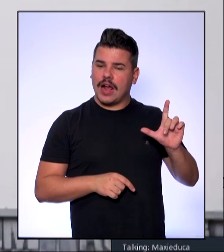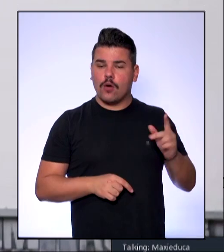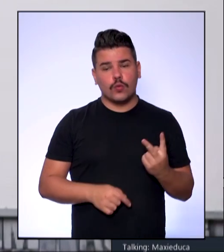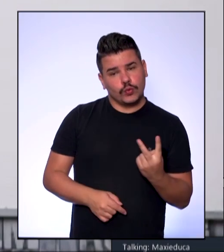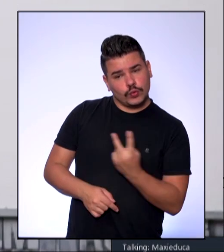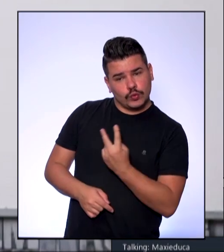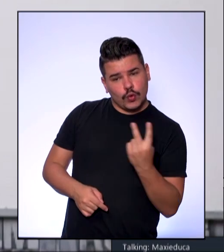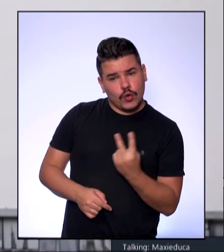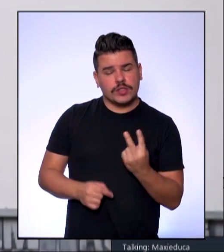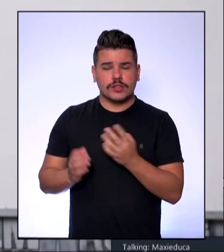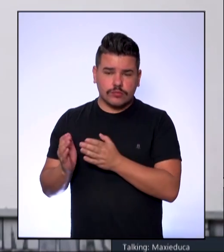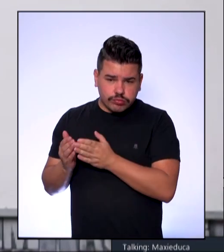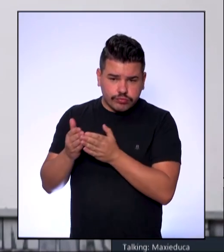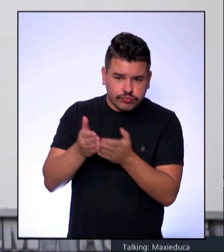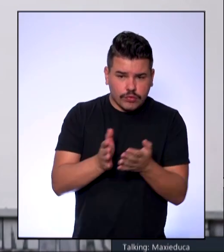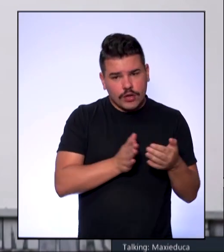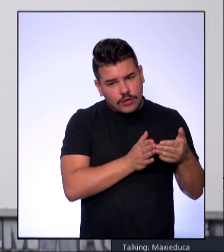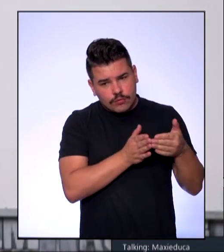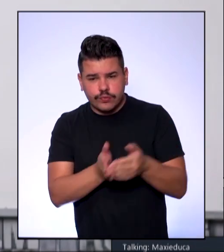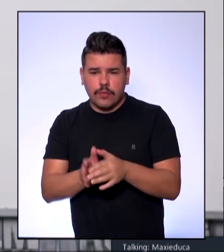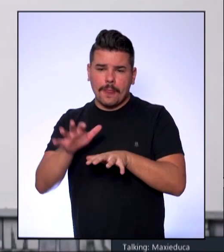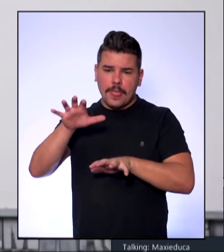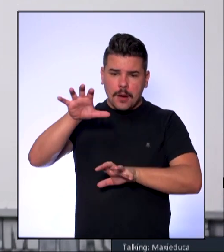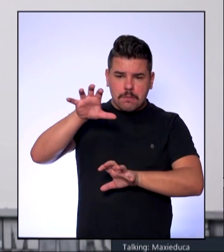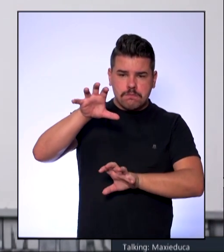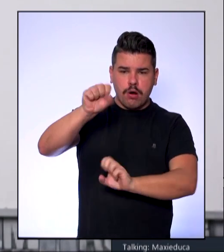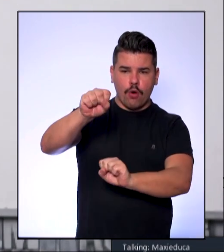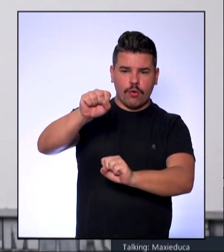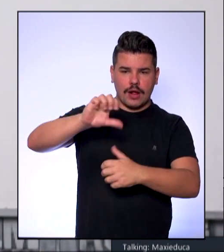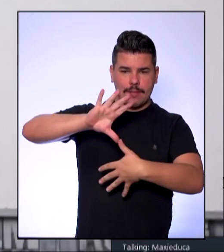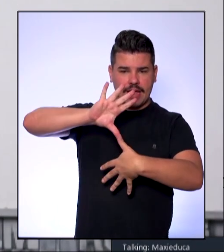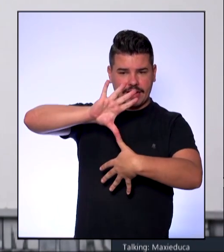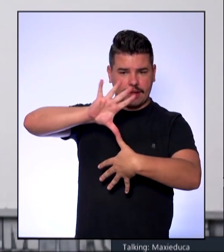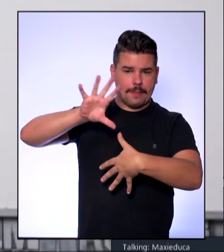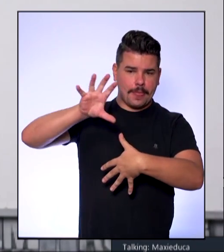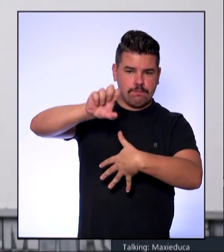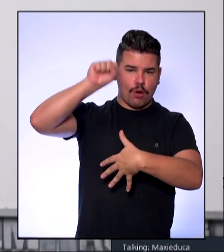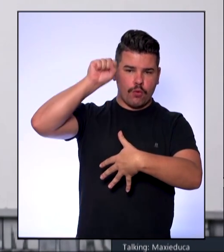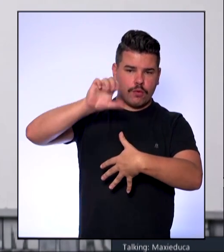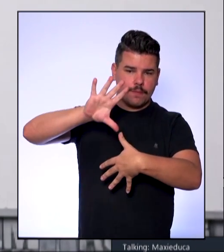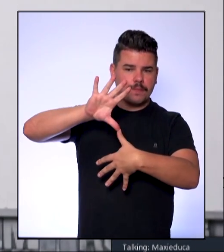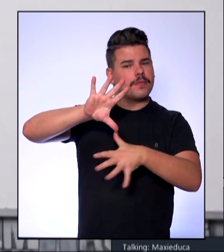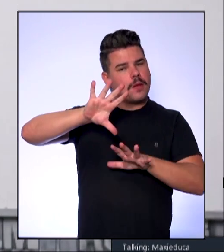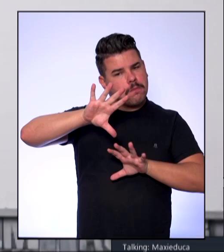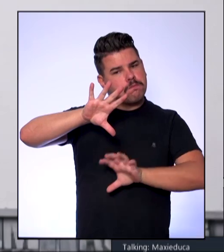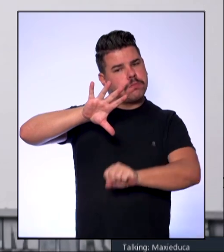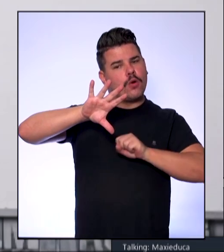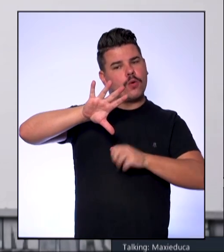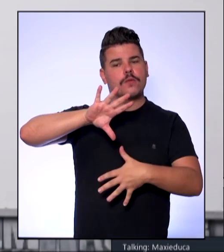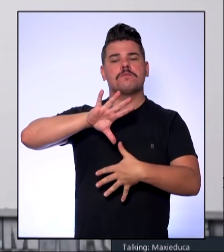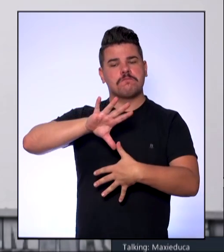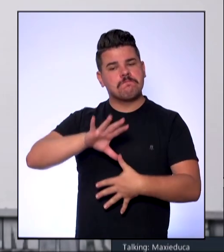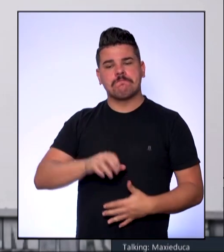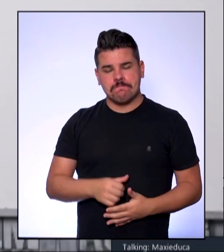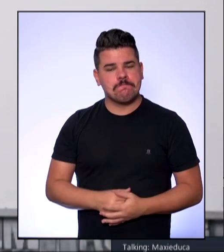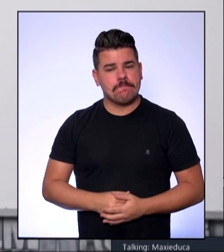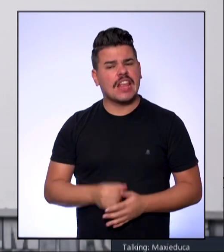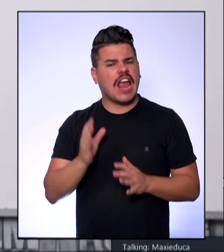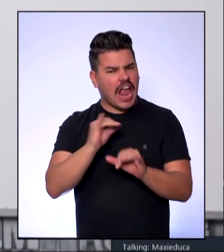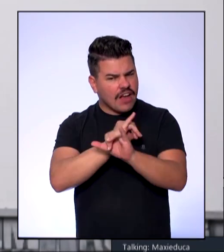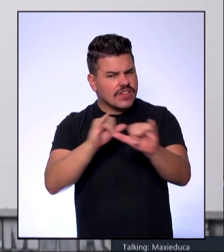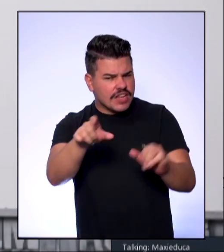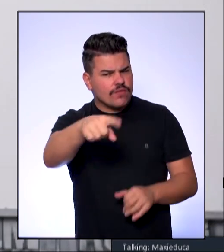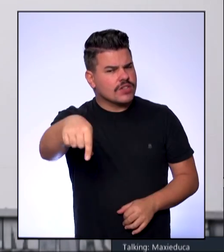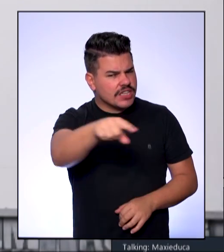a colonização, tudo mais. Agora vamos entender algumas coisas, tá? Eu disse para vocês que já